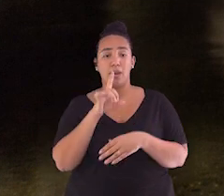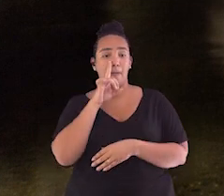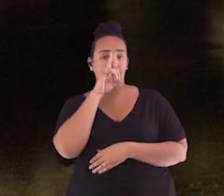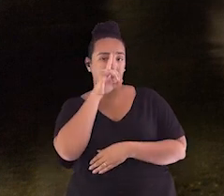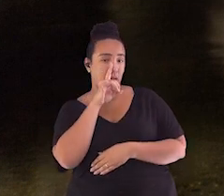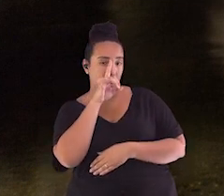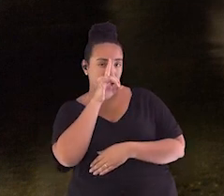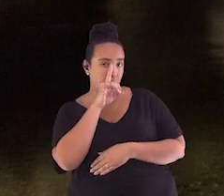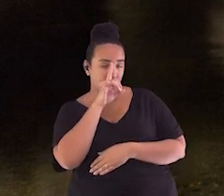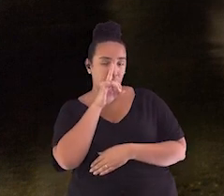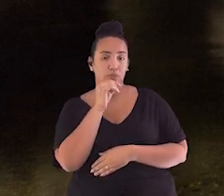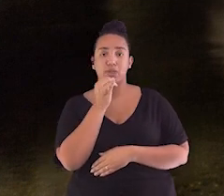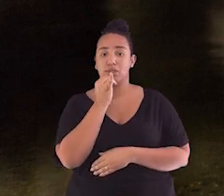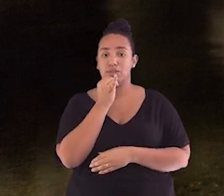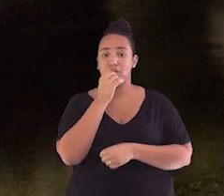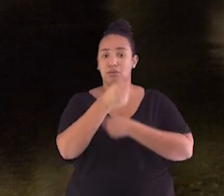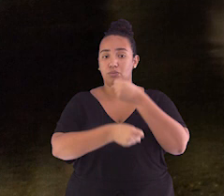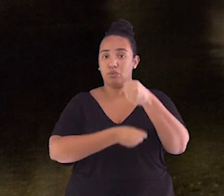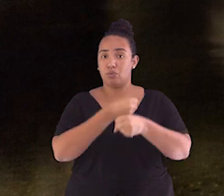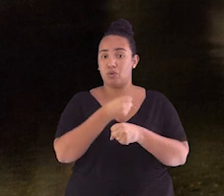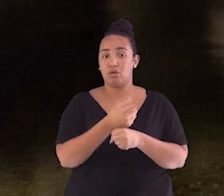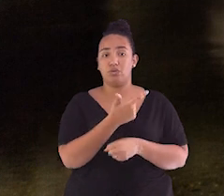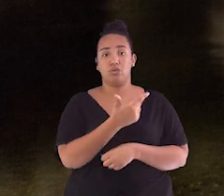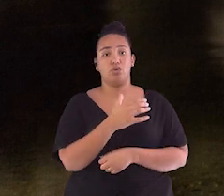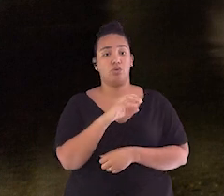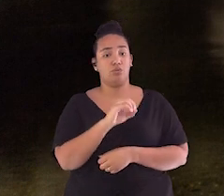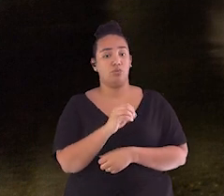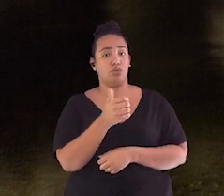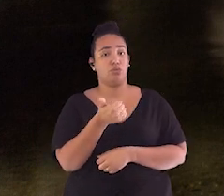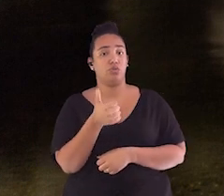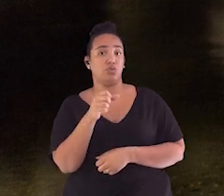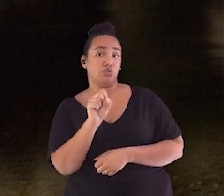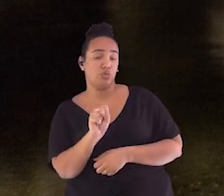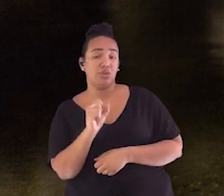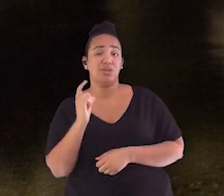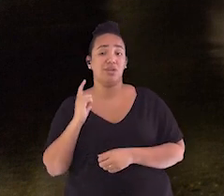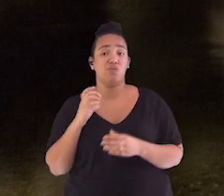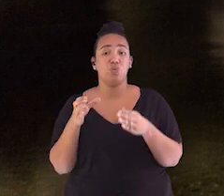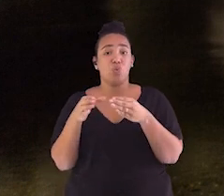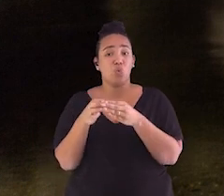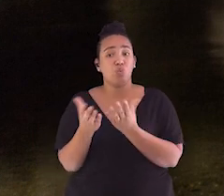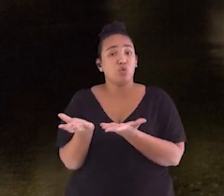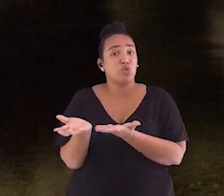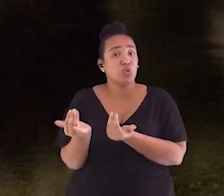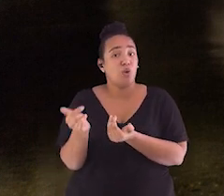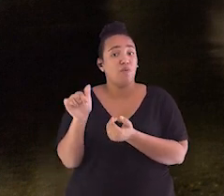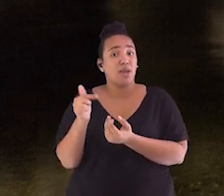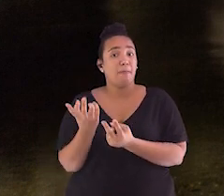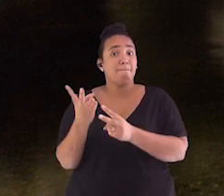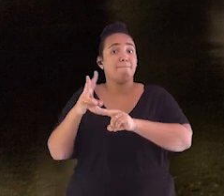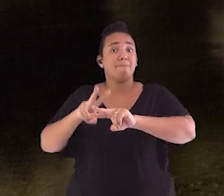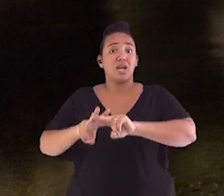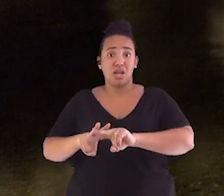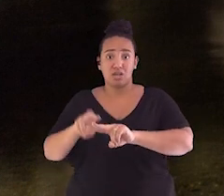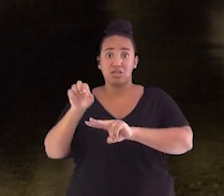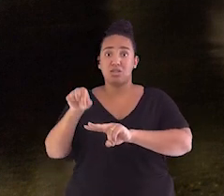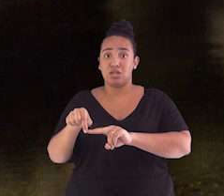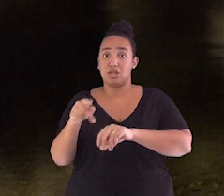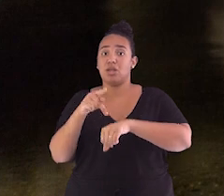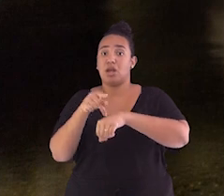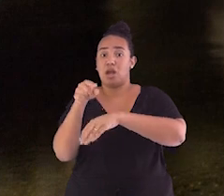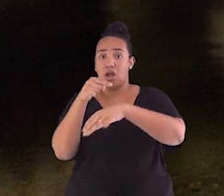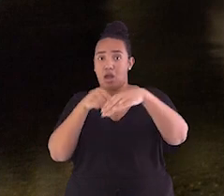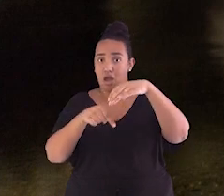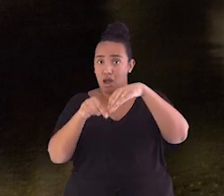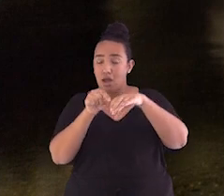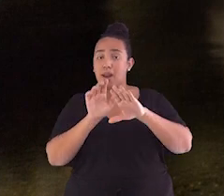em 2018, ocorreu que um grupo de jovens ficou preso numa caverna na Tailândia, mas foram